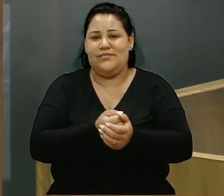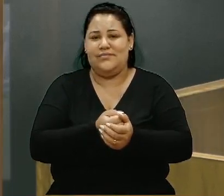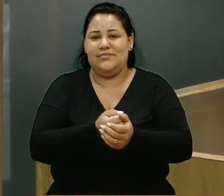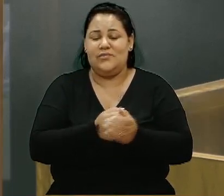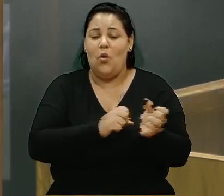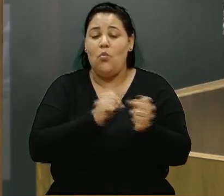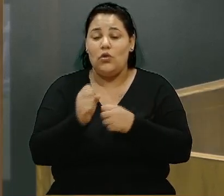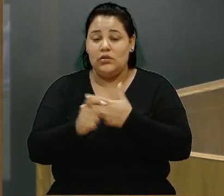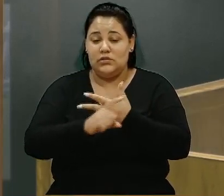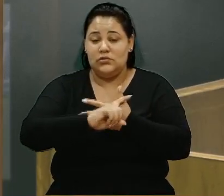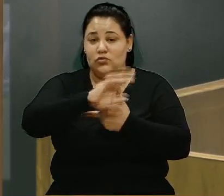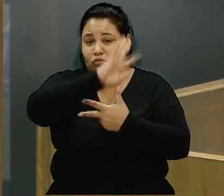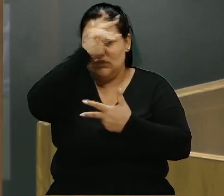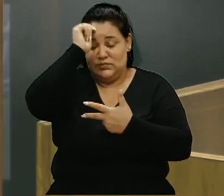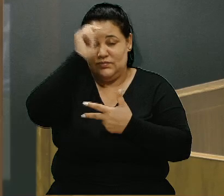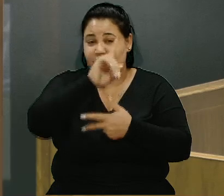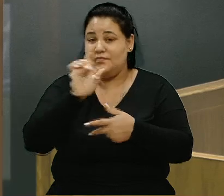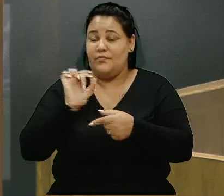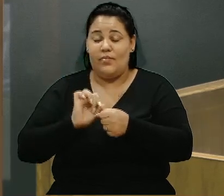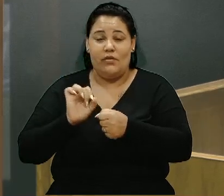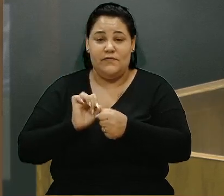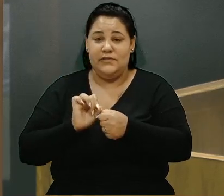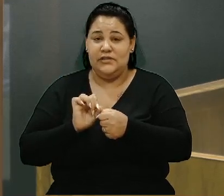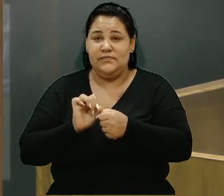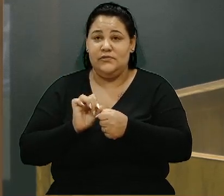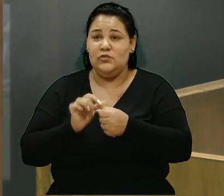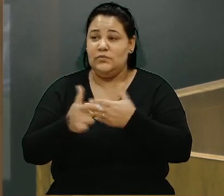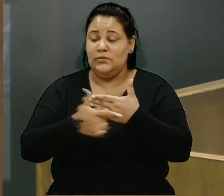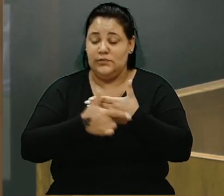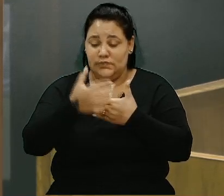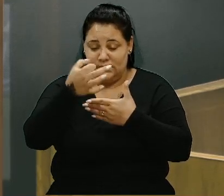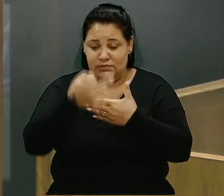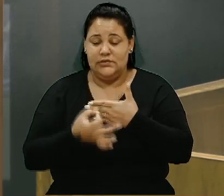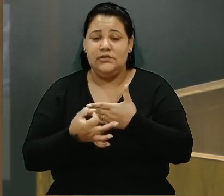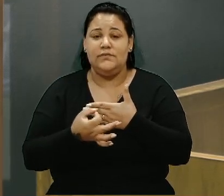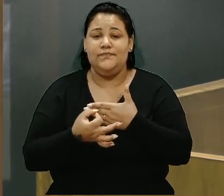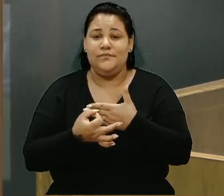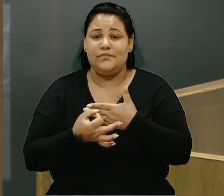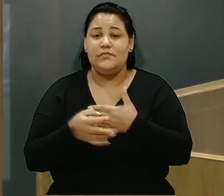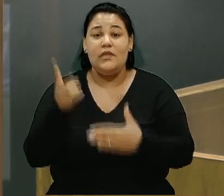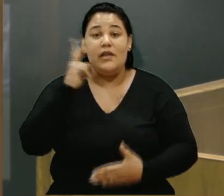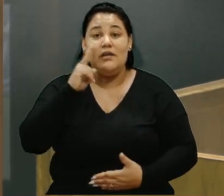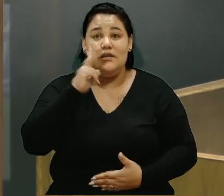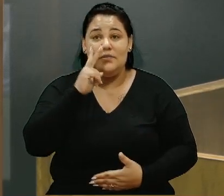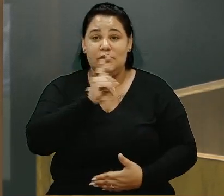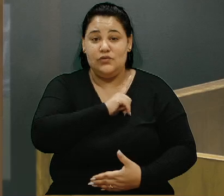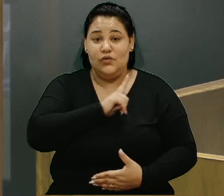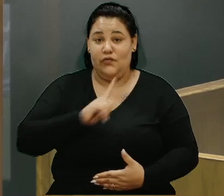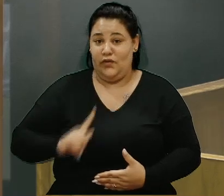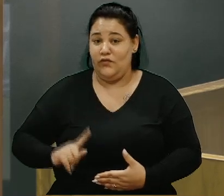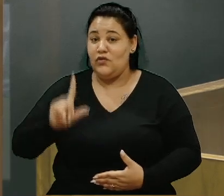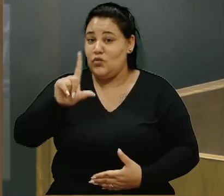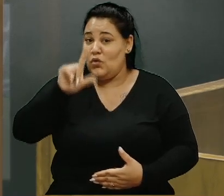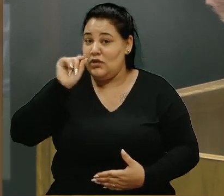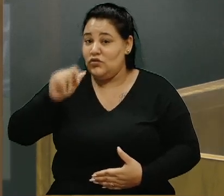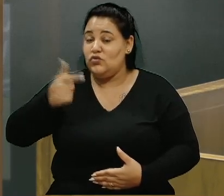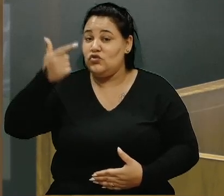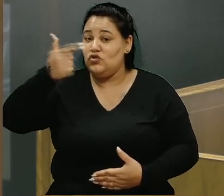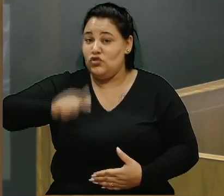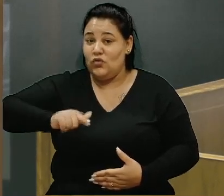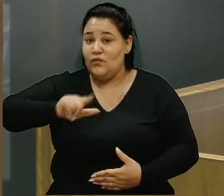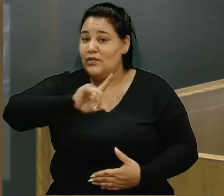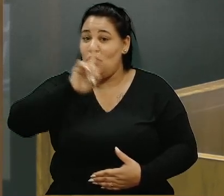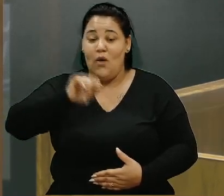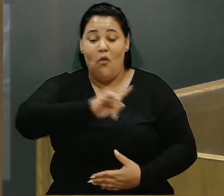Executivo Municipal não fizer a sua parte, lembrando que o governo foi reeleito, nós não estamos num